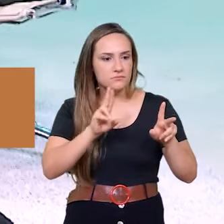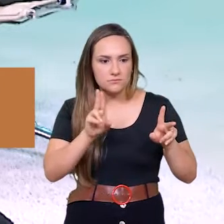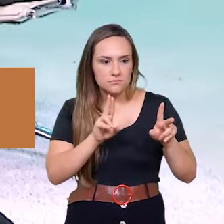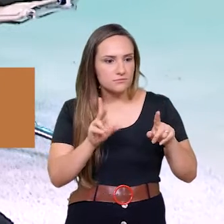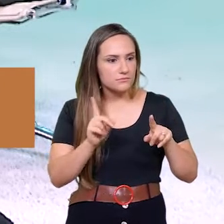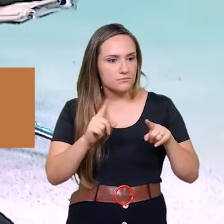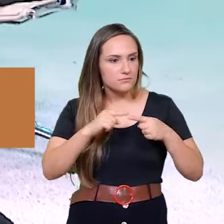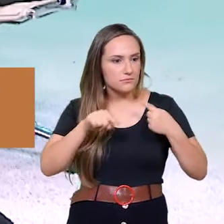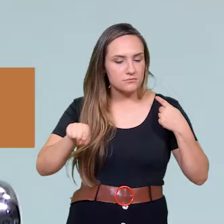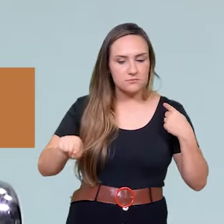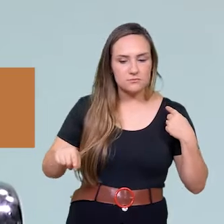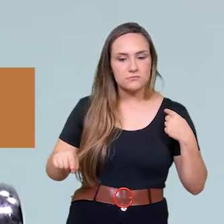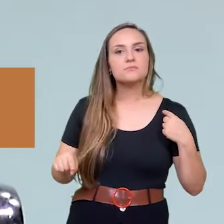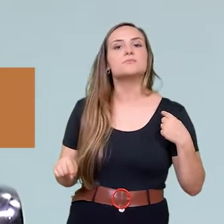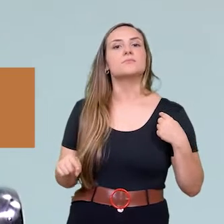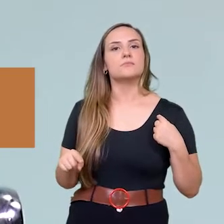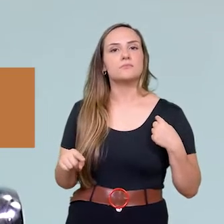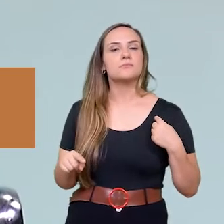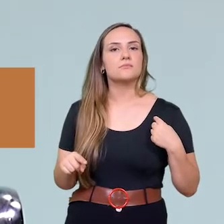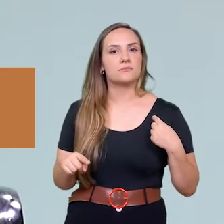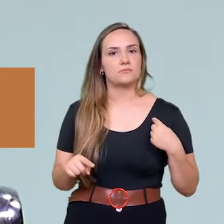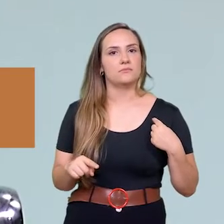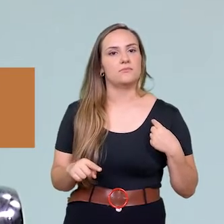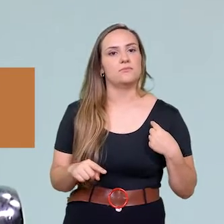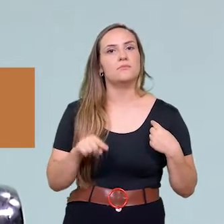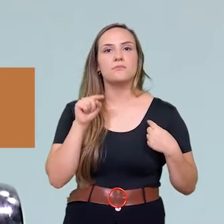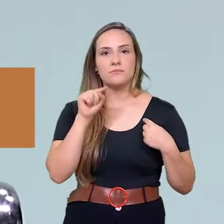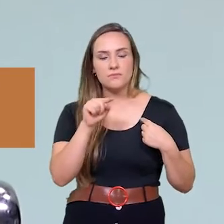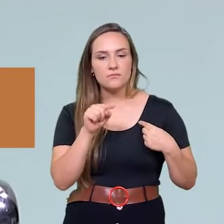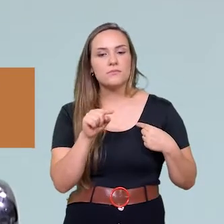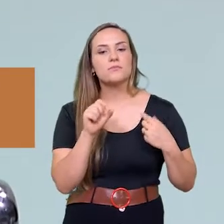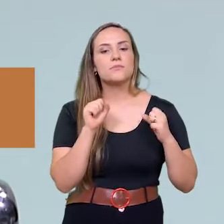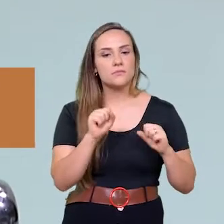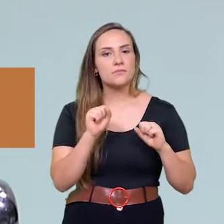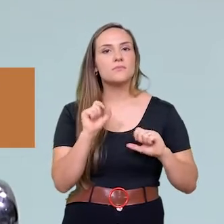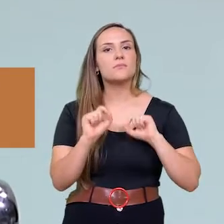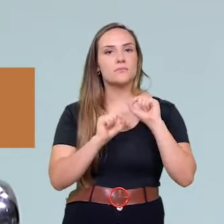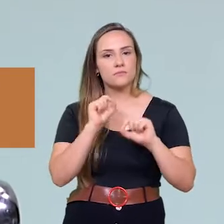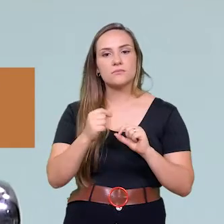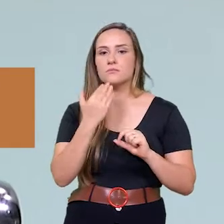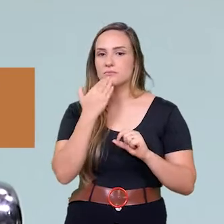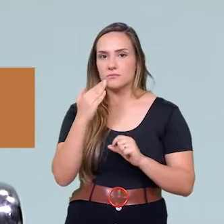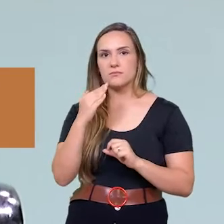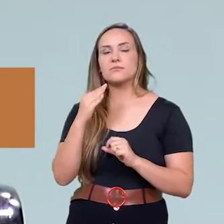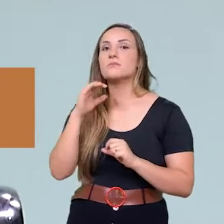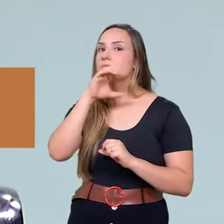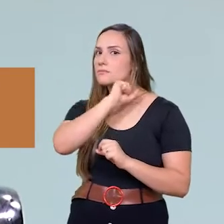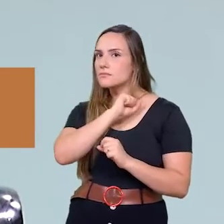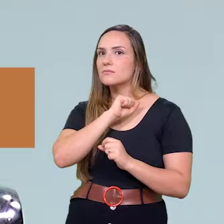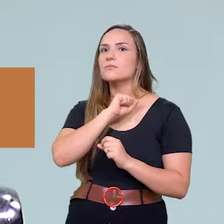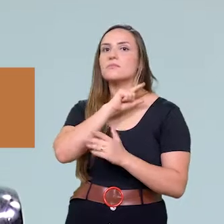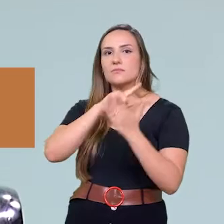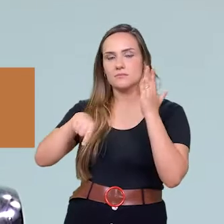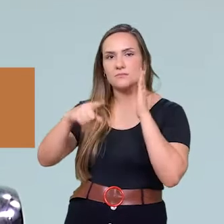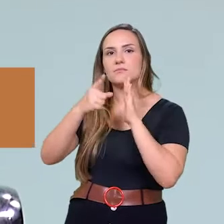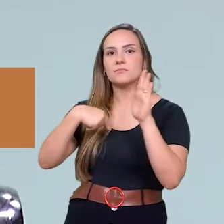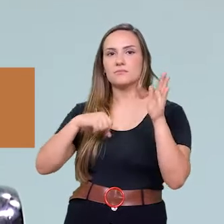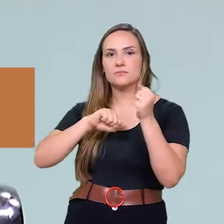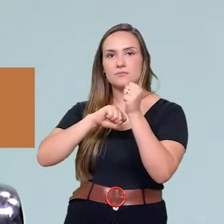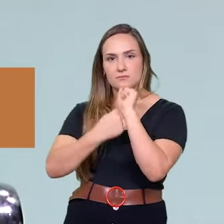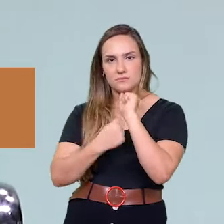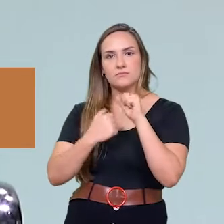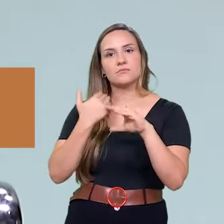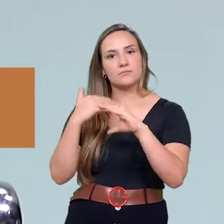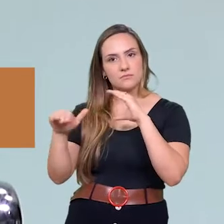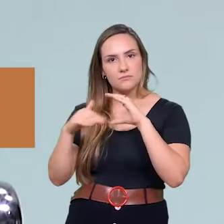se não é o nome que você pretendia enviar, o nome da pessoa a quem você pretendia beneficiar, é possível correr para